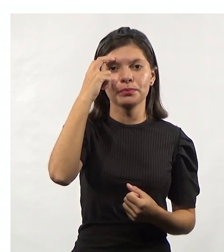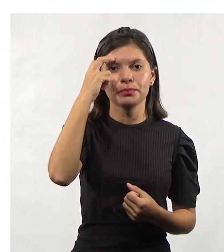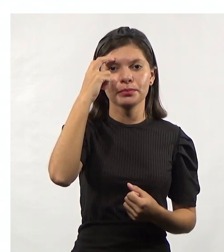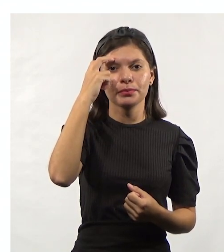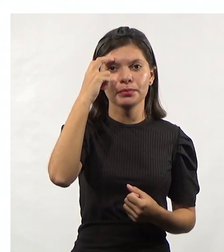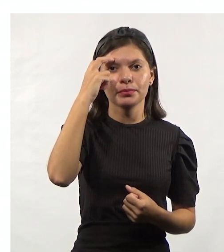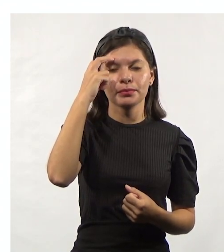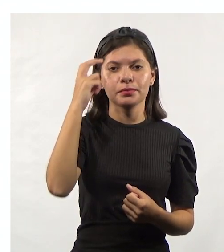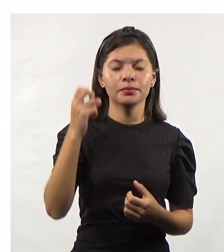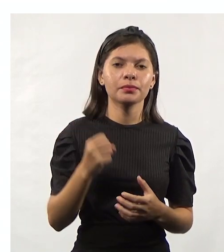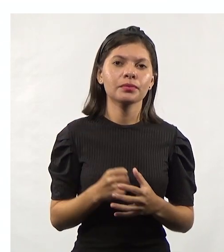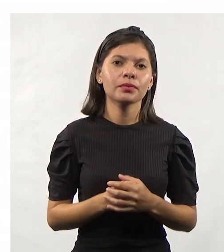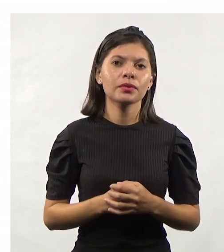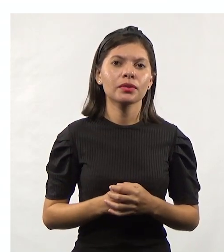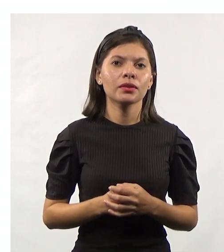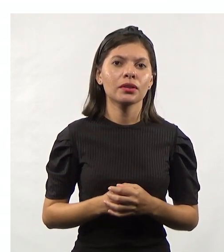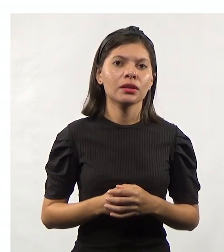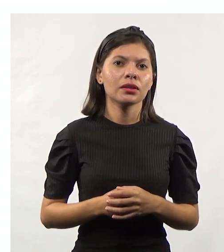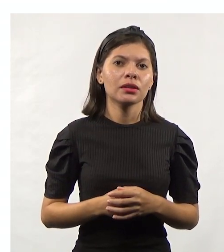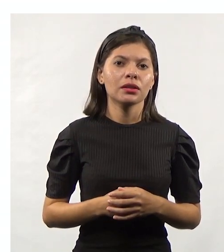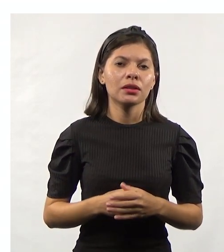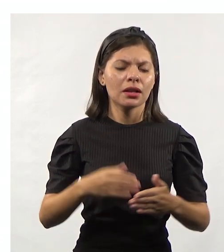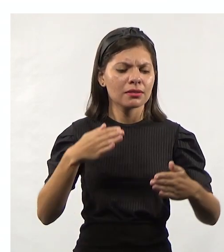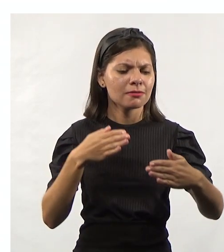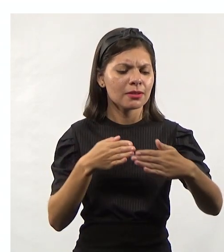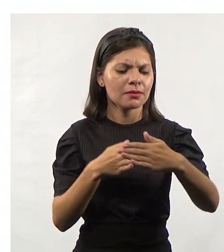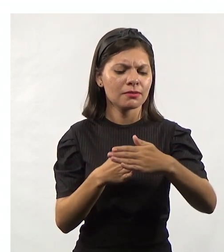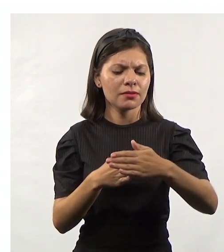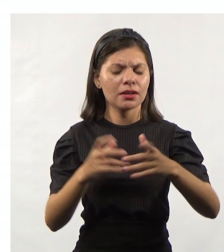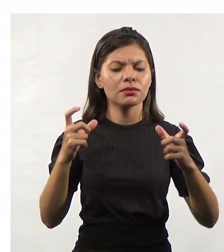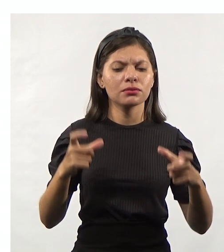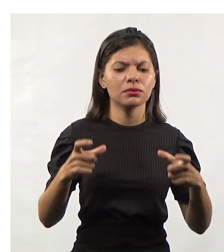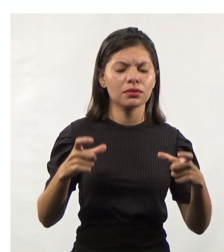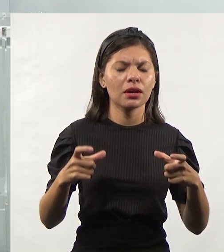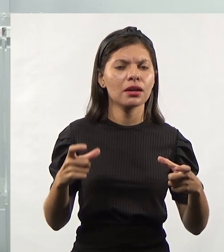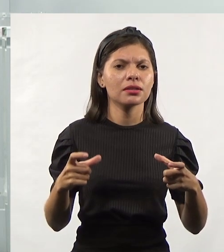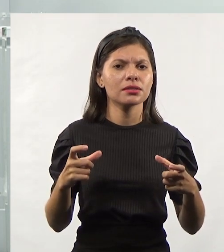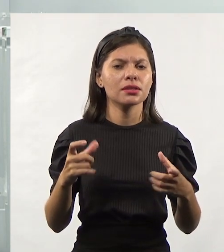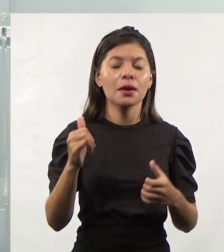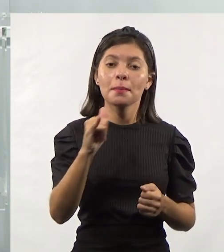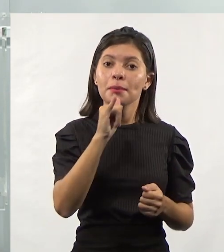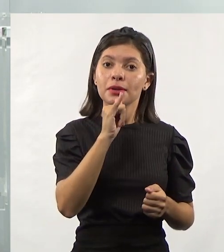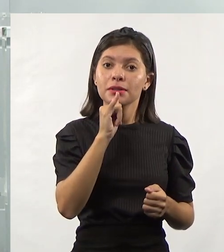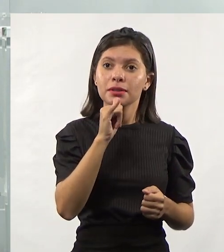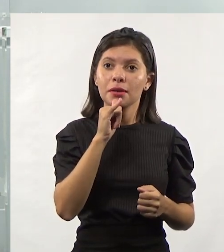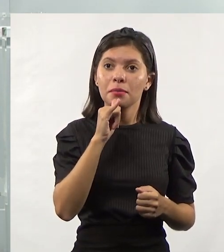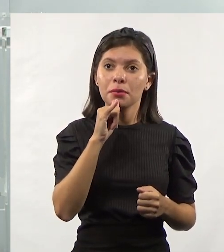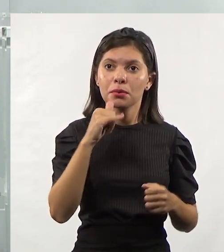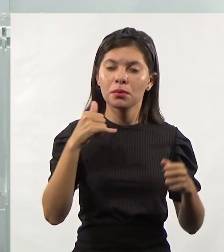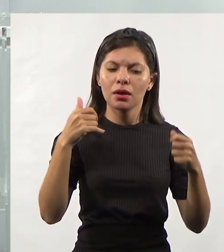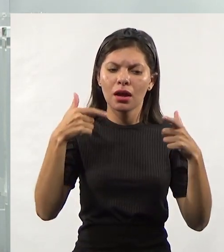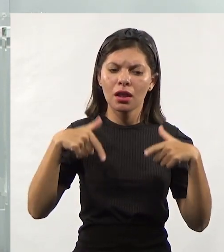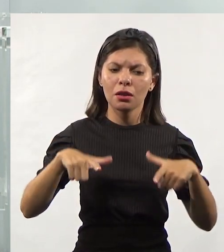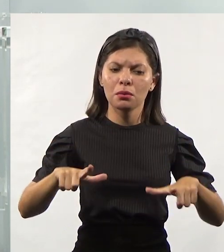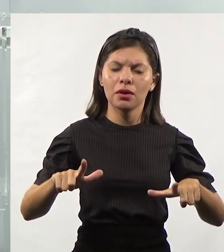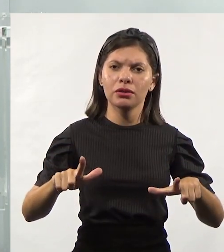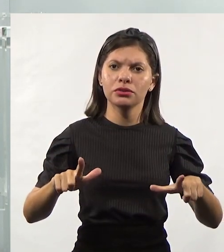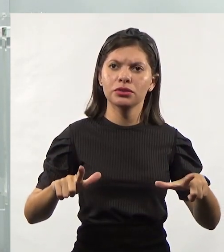que interferem muito nas culturas locais, não é? Por exemplo, na linguagem, a gente